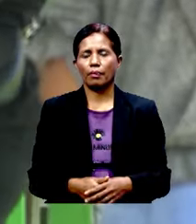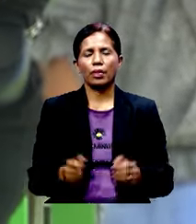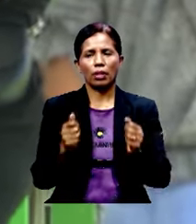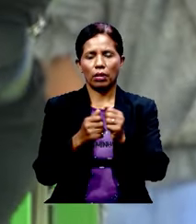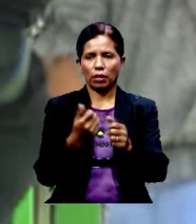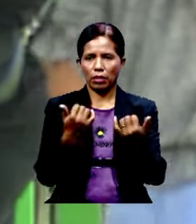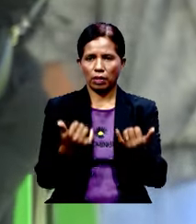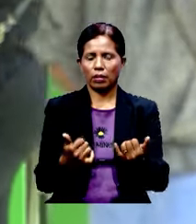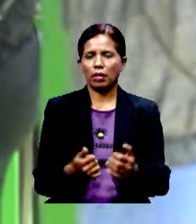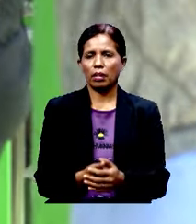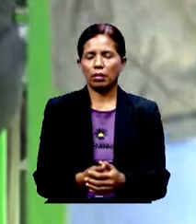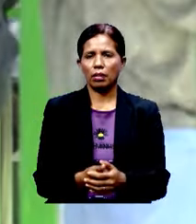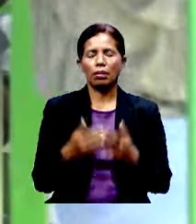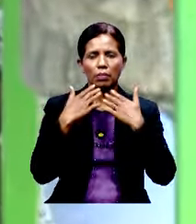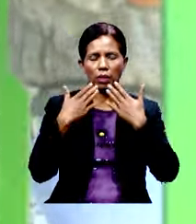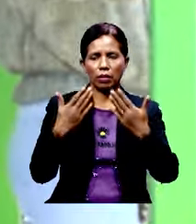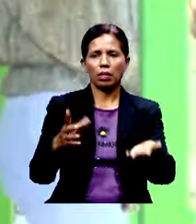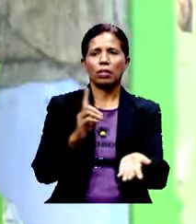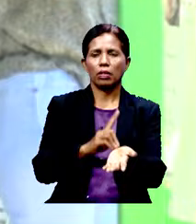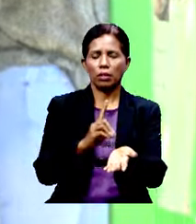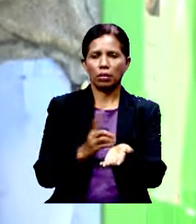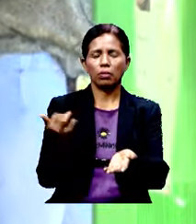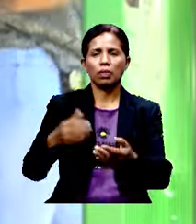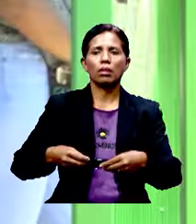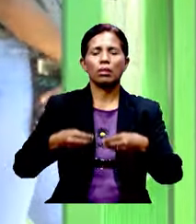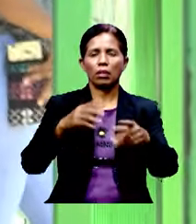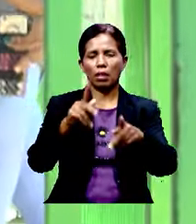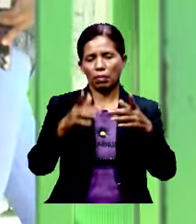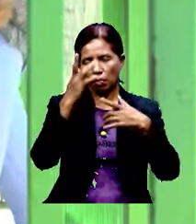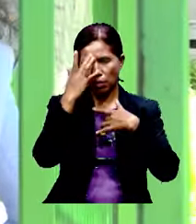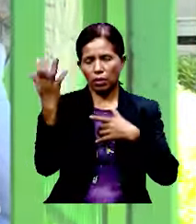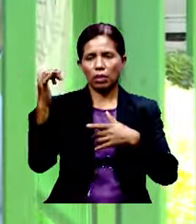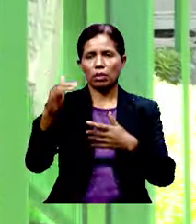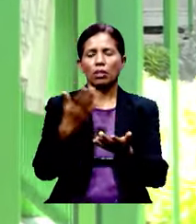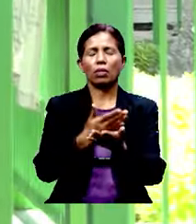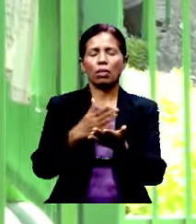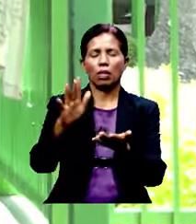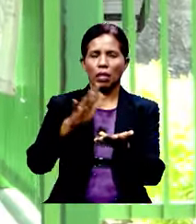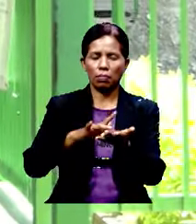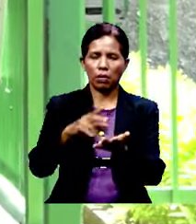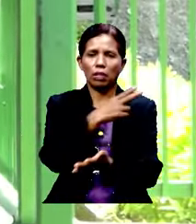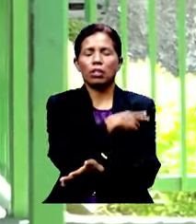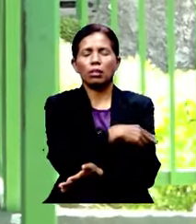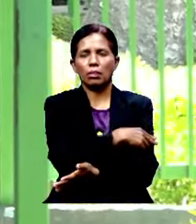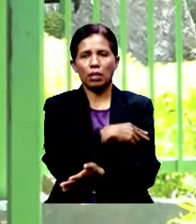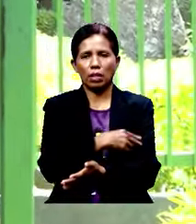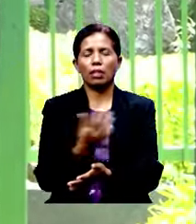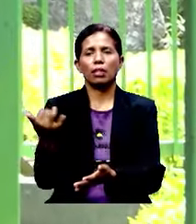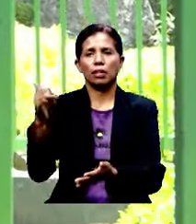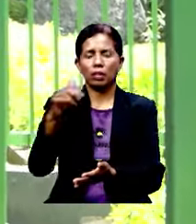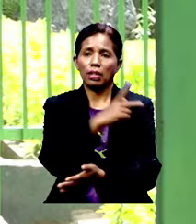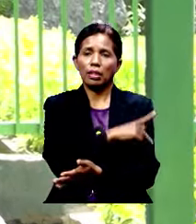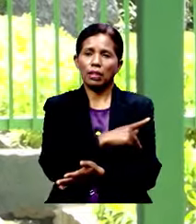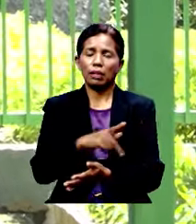Hosituação idane, obrigado médico for receita ba paciente horisosa iha clínica privada. Mai